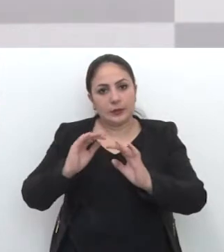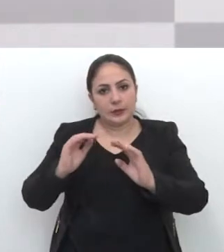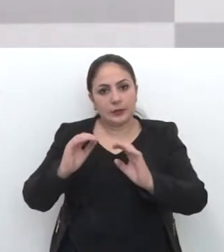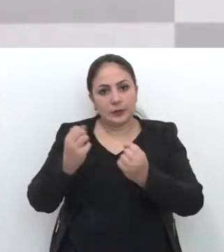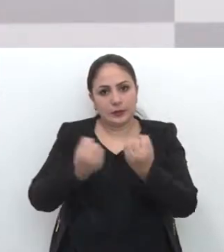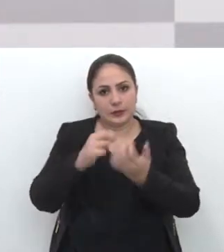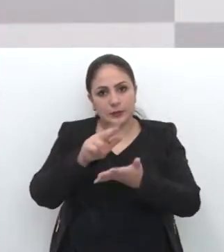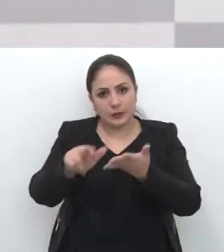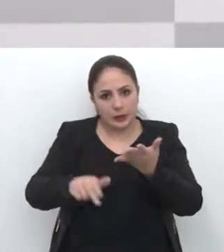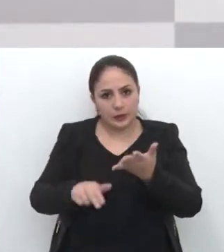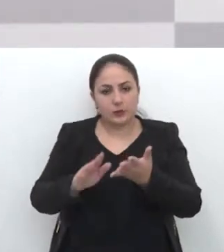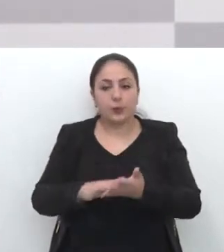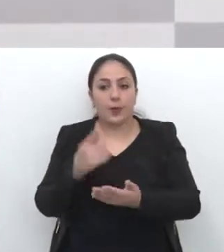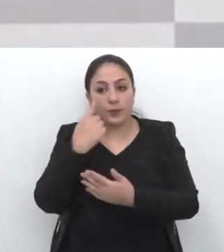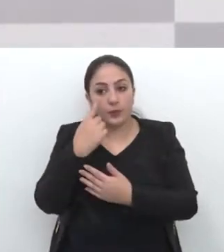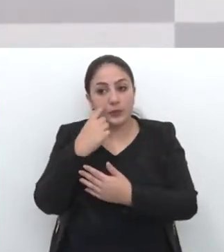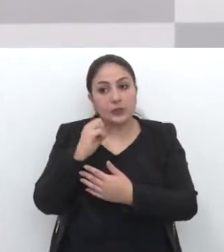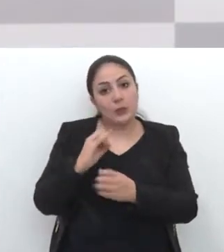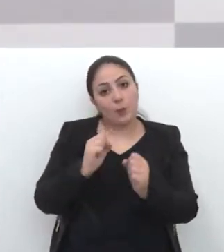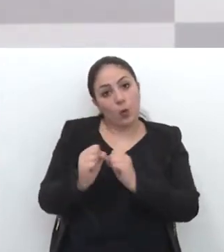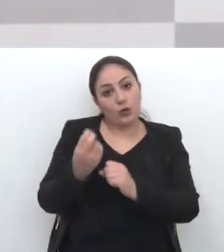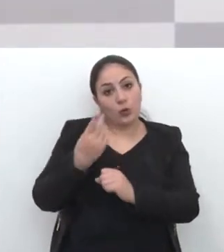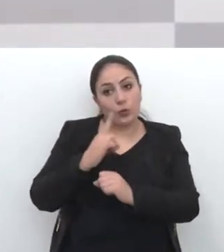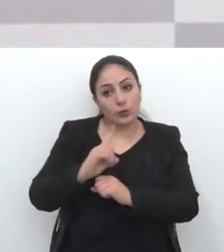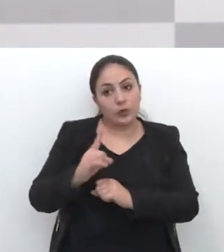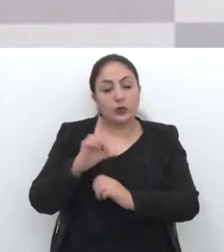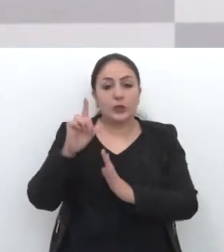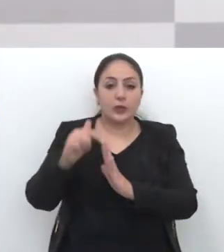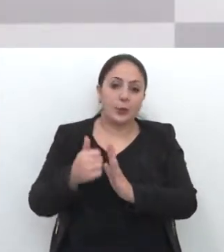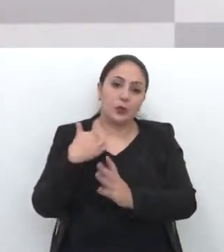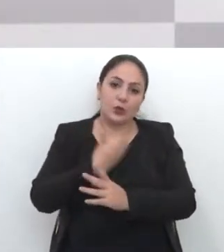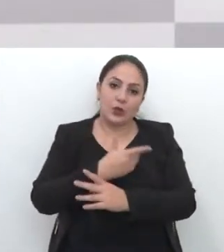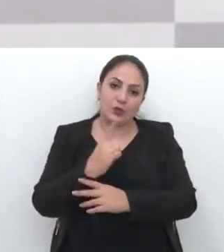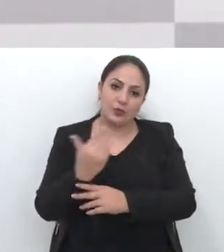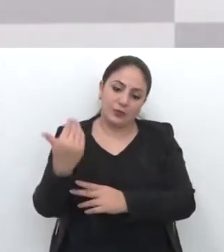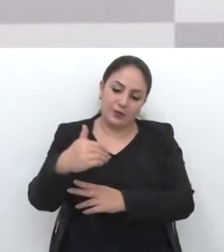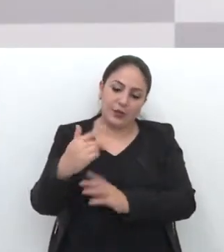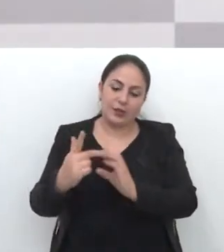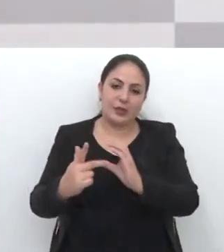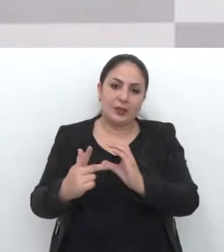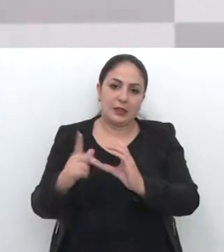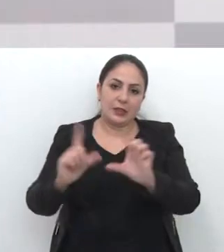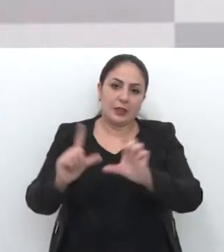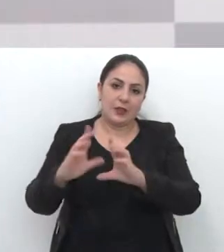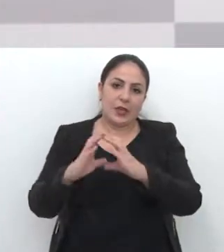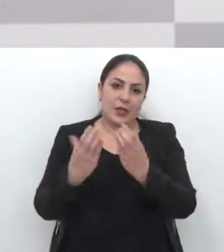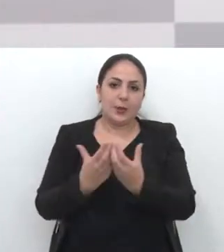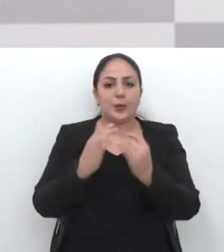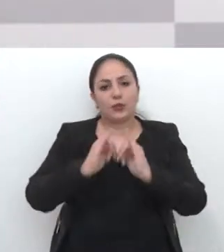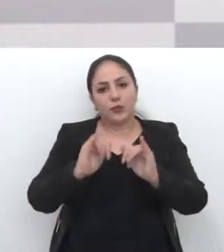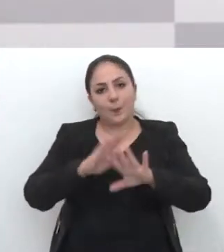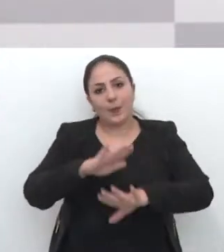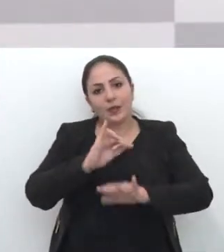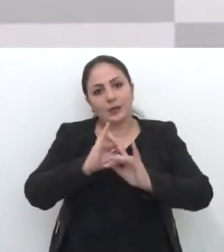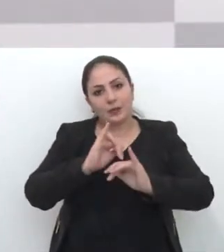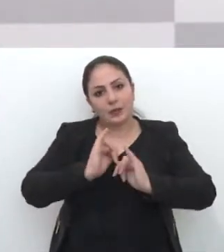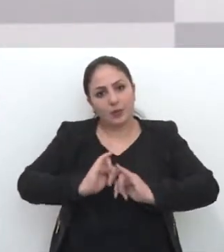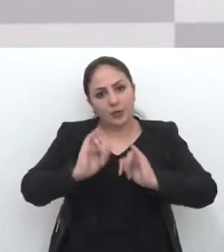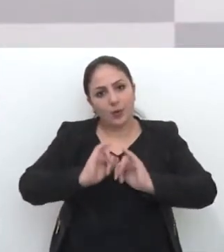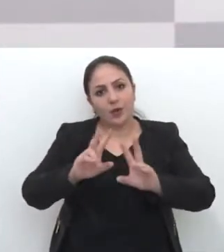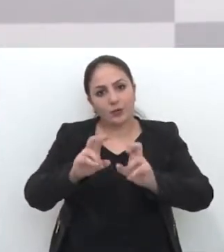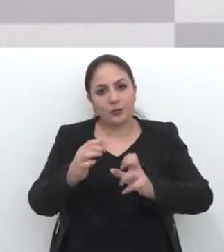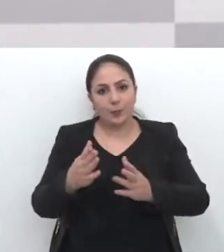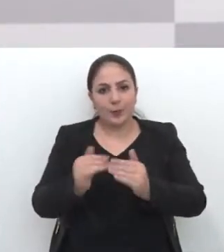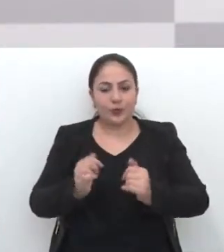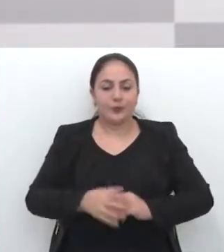a postura dessa posição, se é possível ou não, e posteriormente a gente vai estar aqui na TV Câmara também divulgando maiores